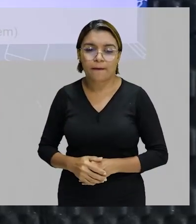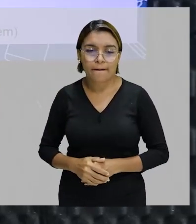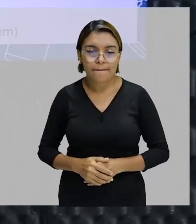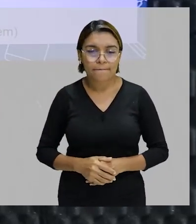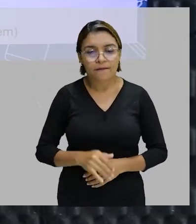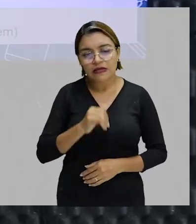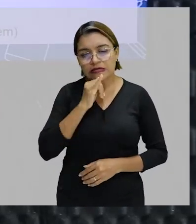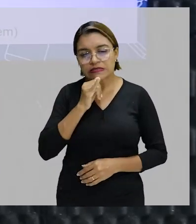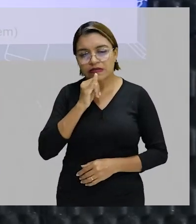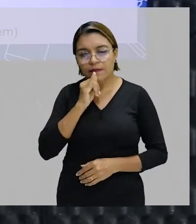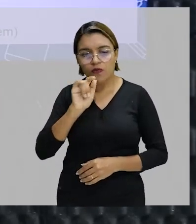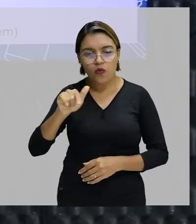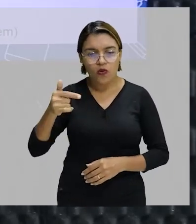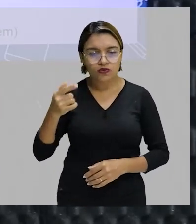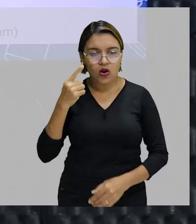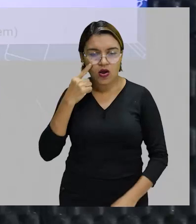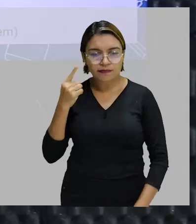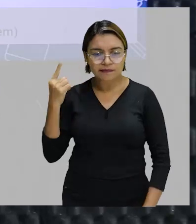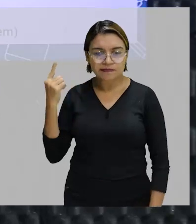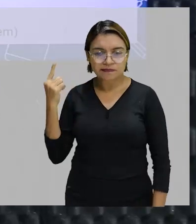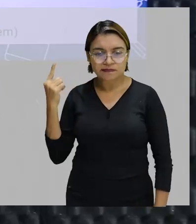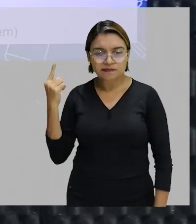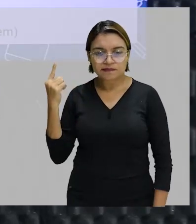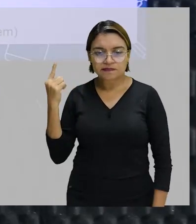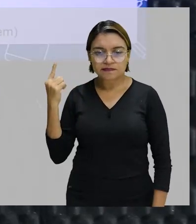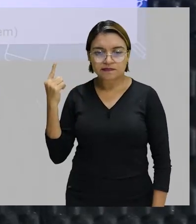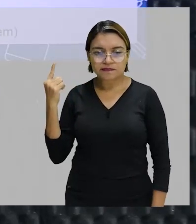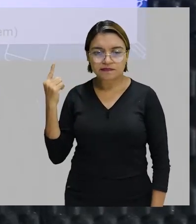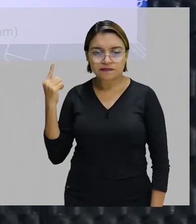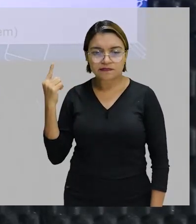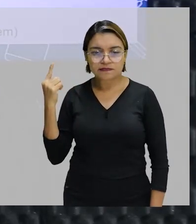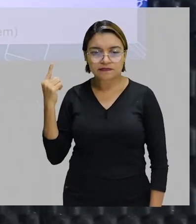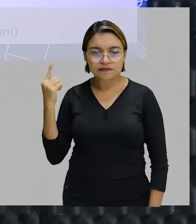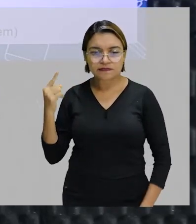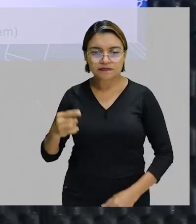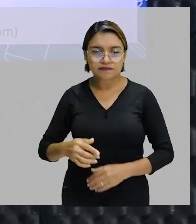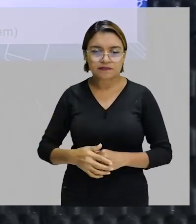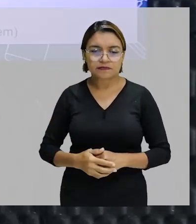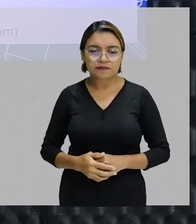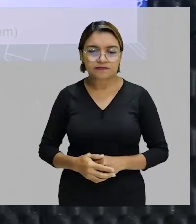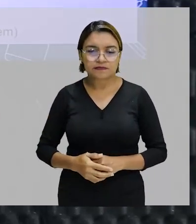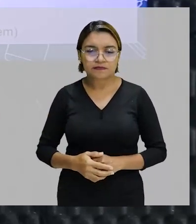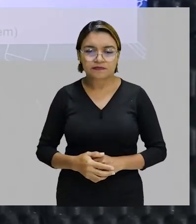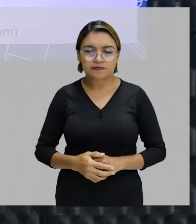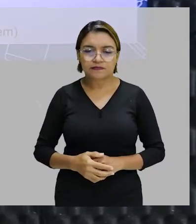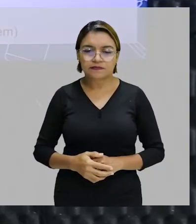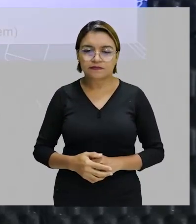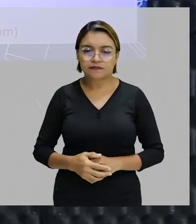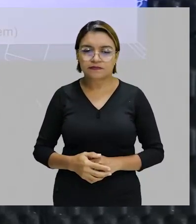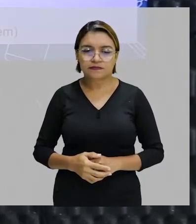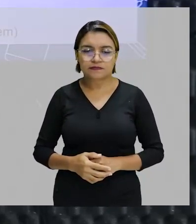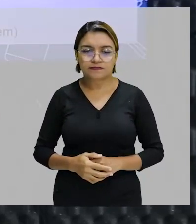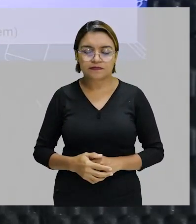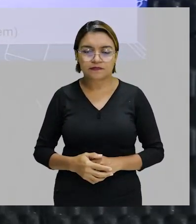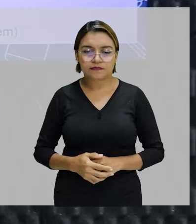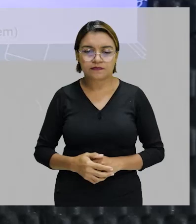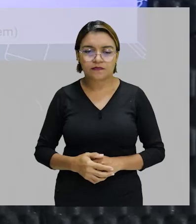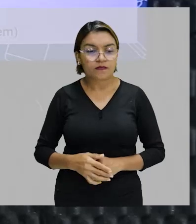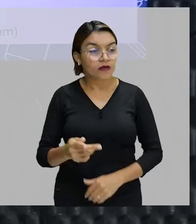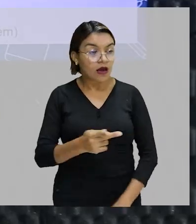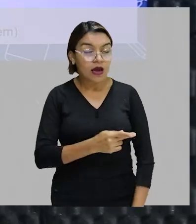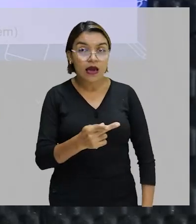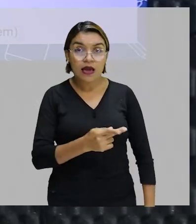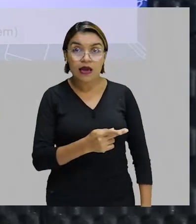exemplo de baixo, they hadn't, está contraído, lived in Canada until they married. Eles não